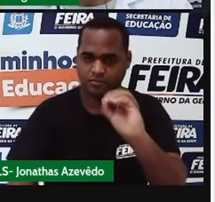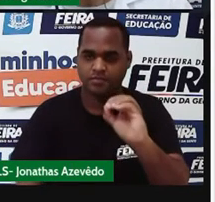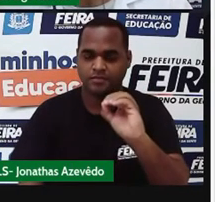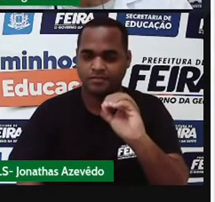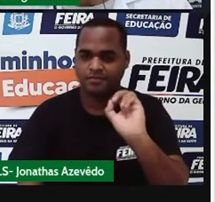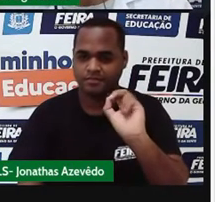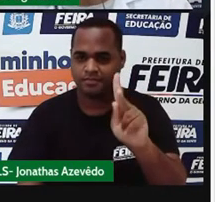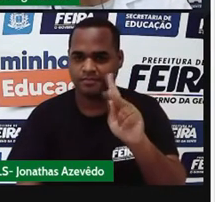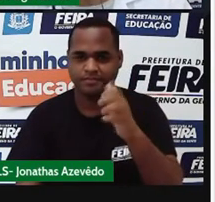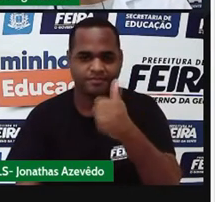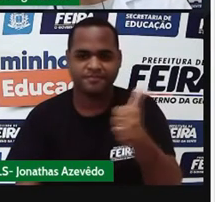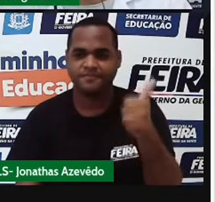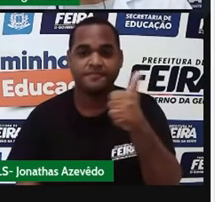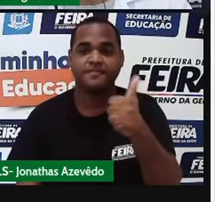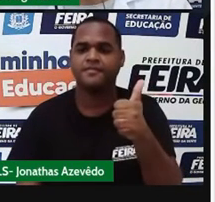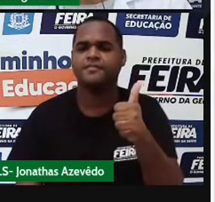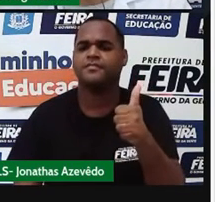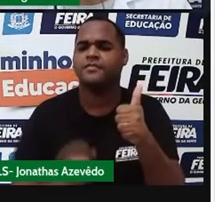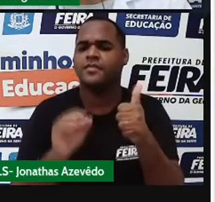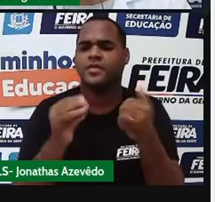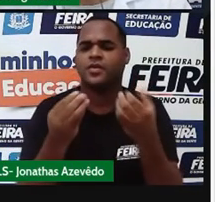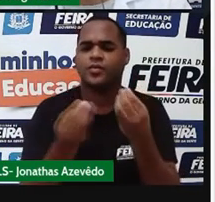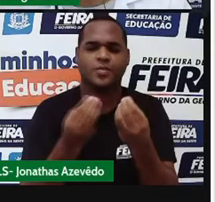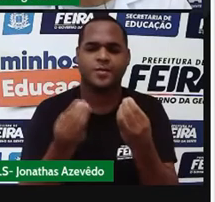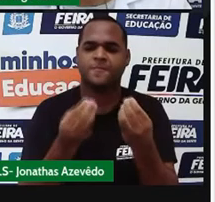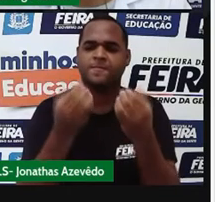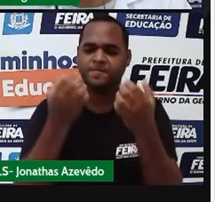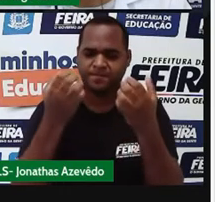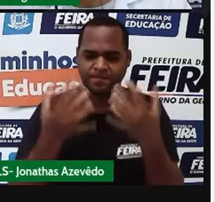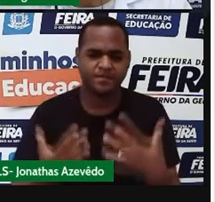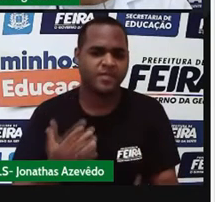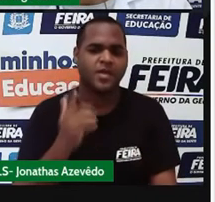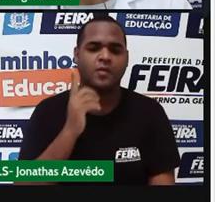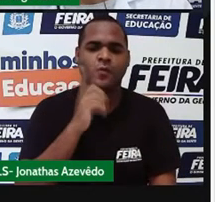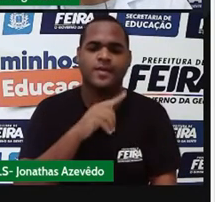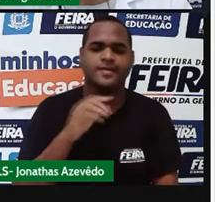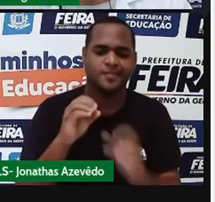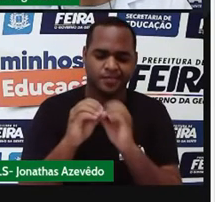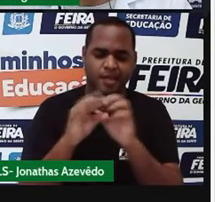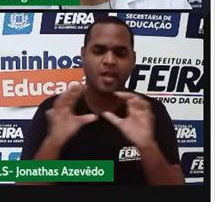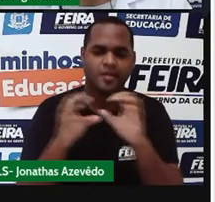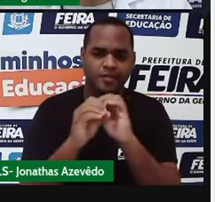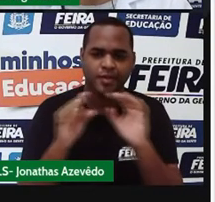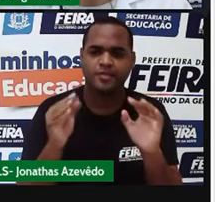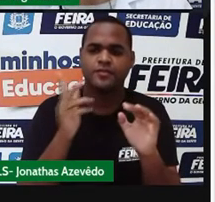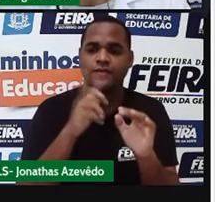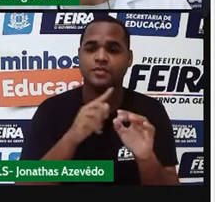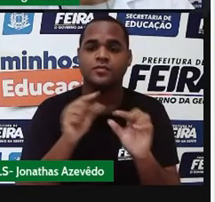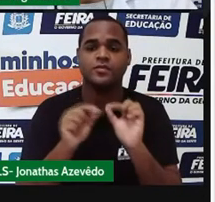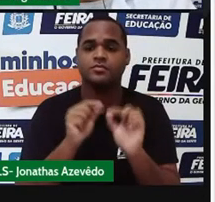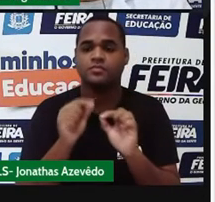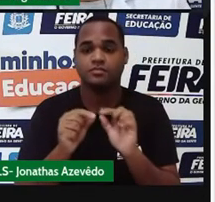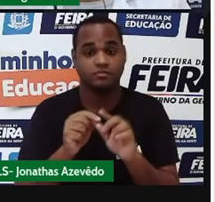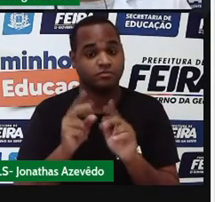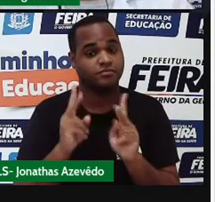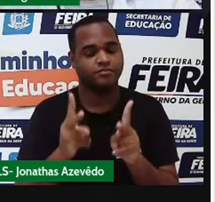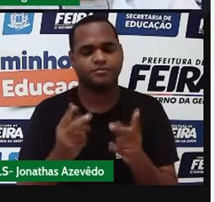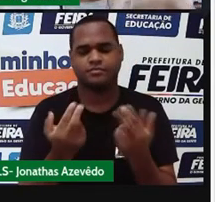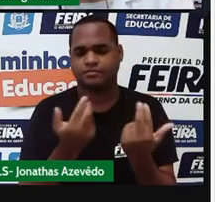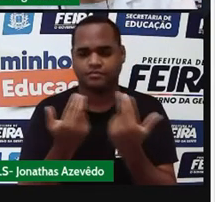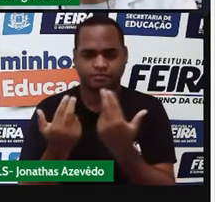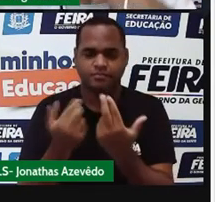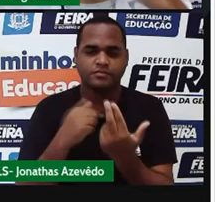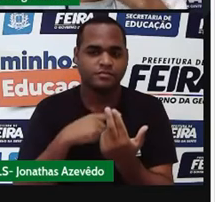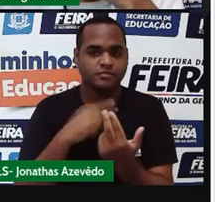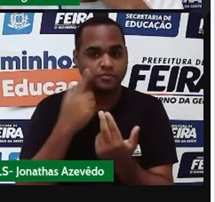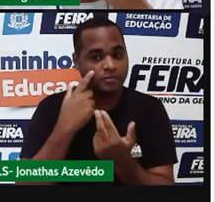zero Tá bom então qual é o jeito de você descobrir a fração vai ser sempre dessa forma você olha